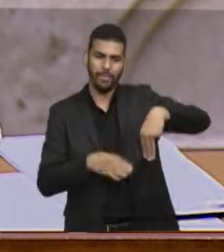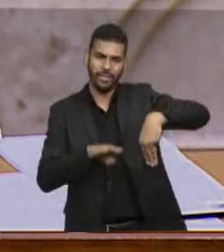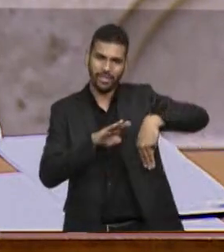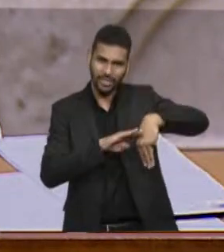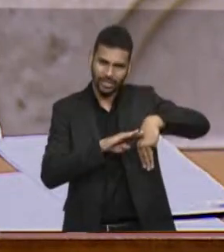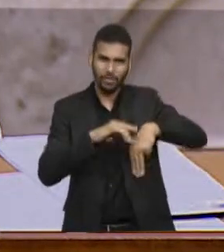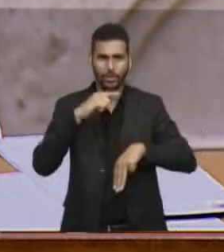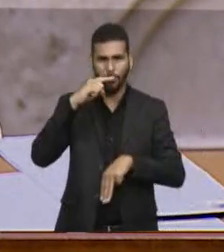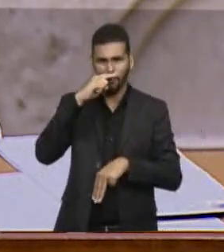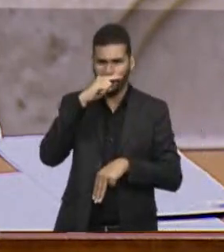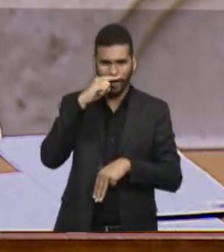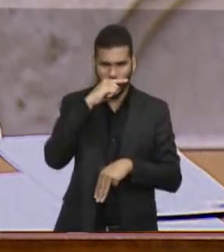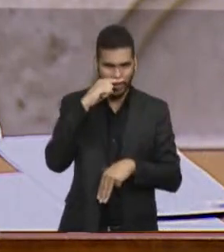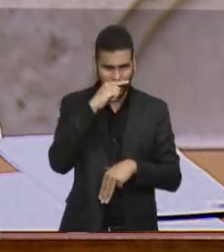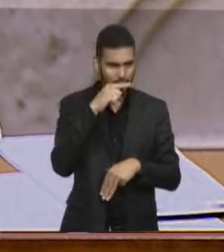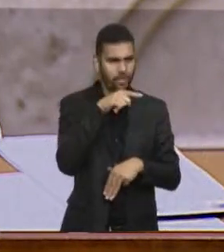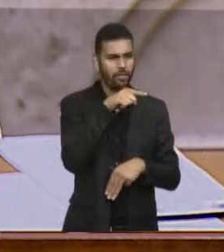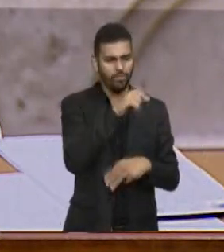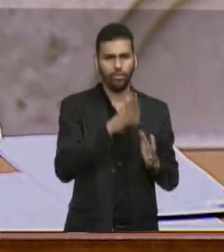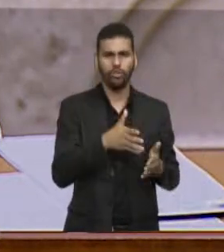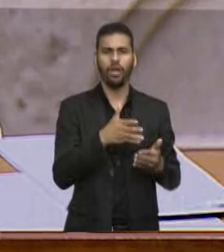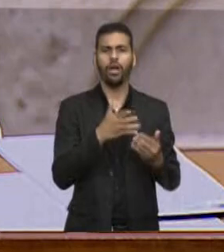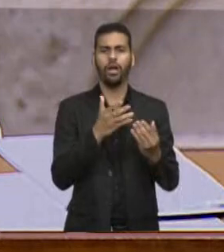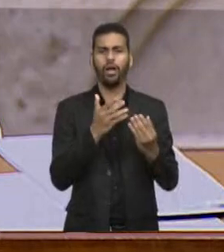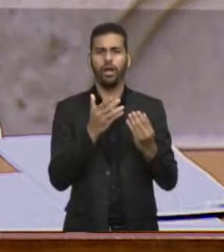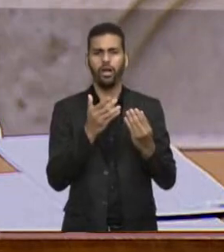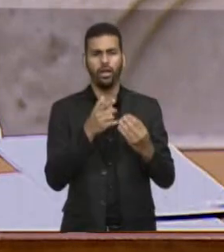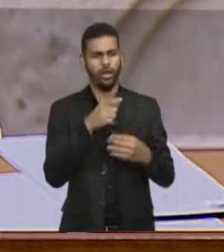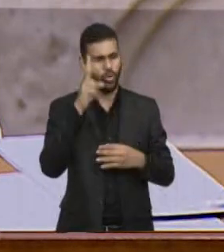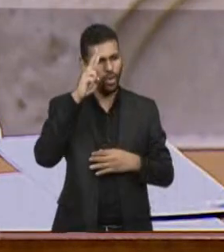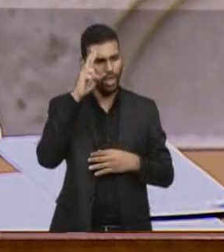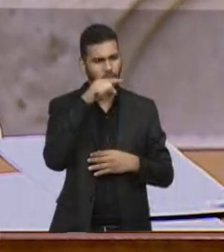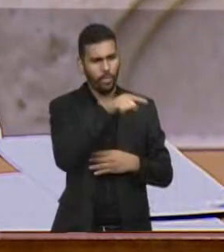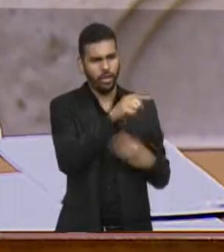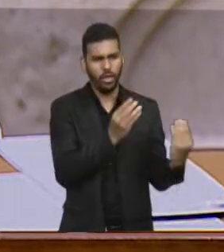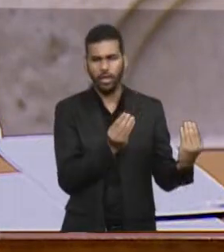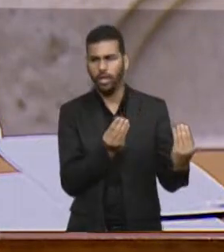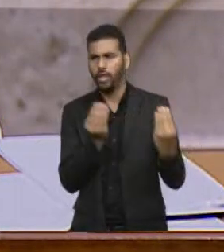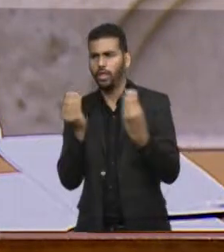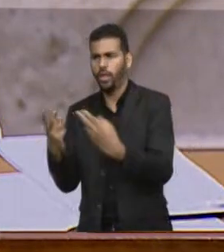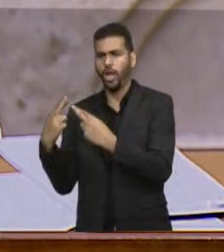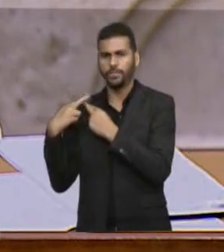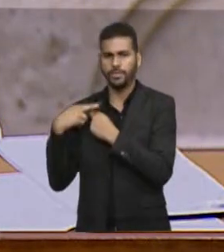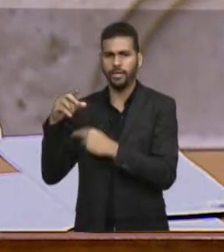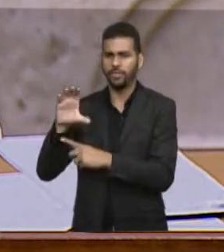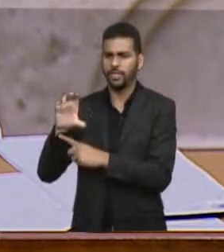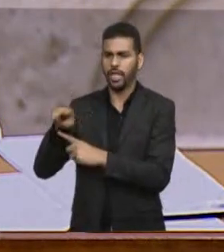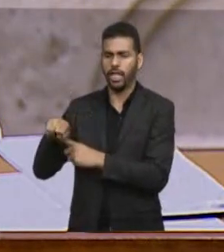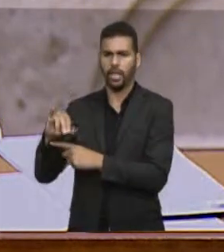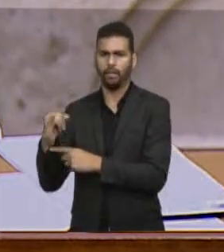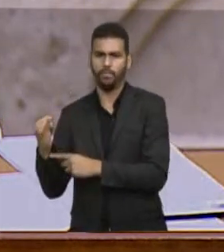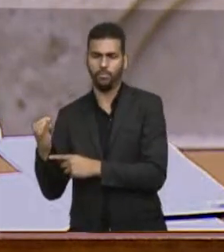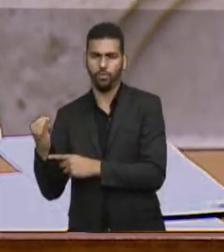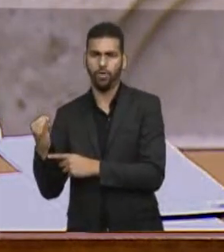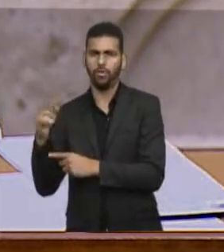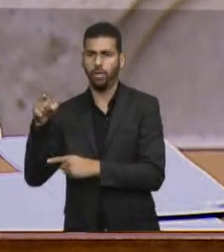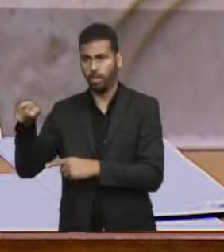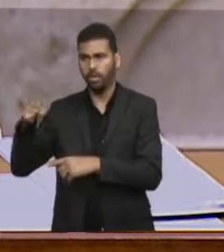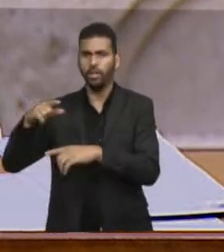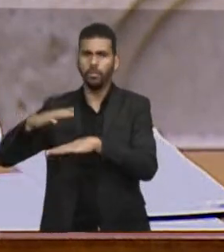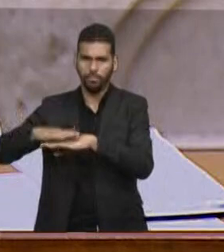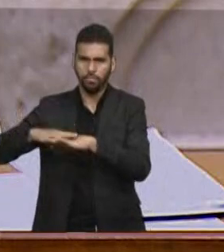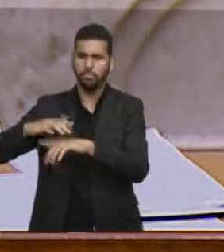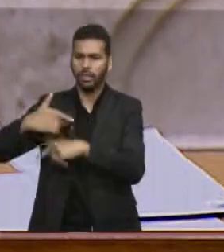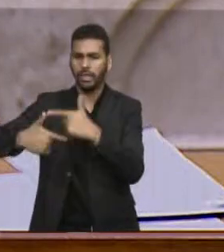delegado essa tarefa já em dois deles recordo ao CNJ que está fazendo o meu ponto de vista